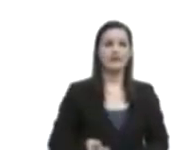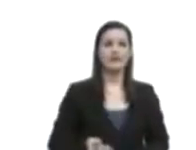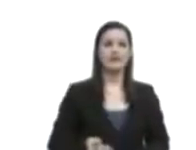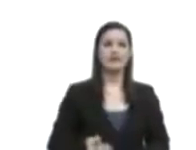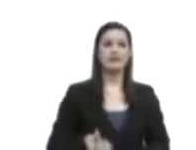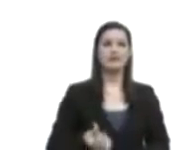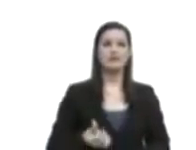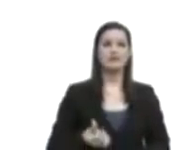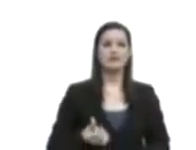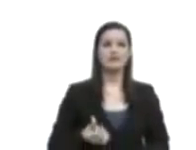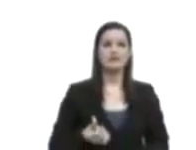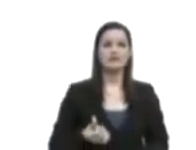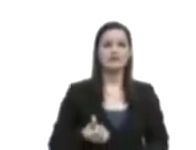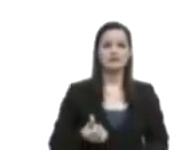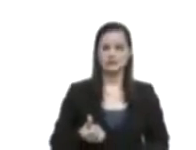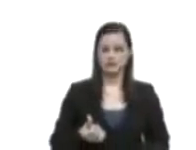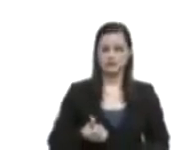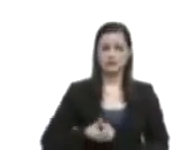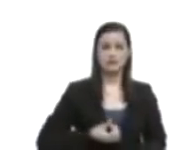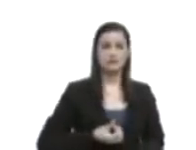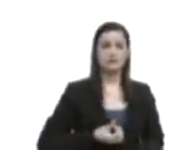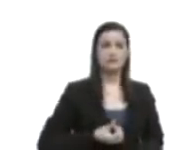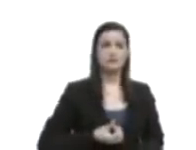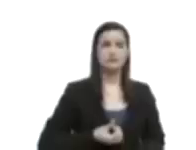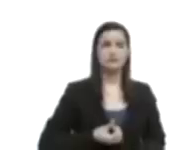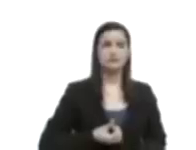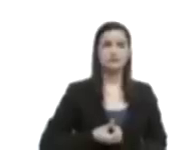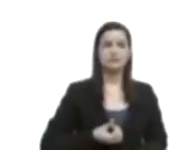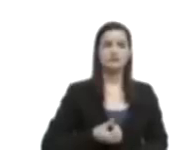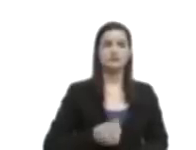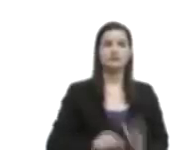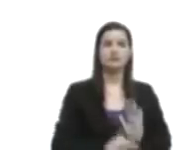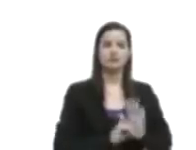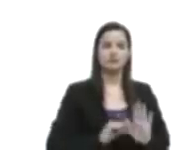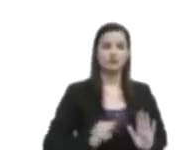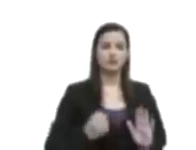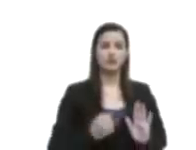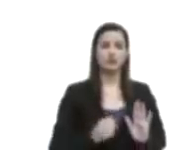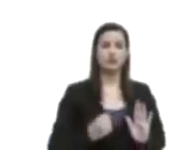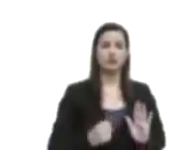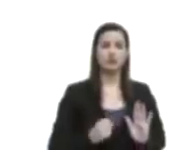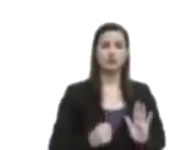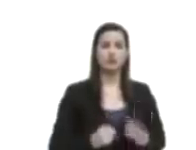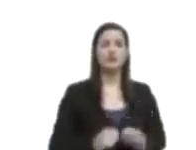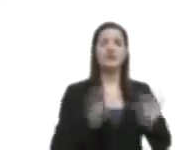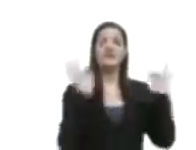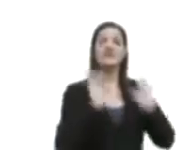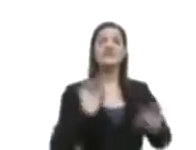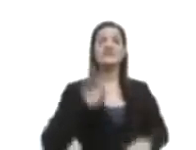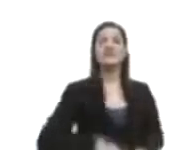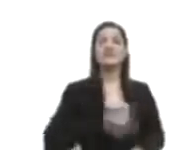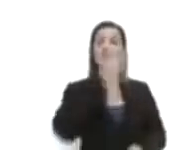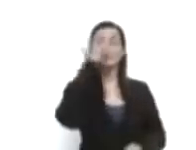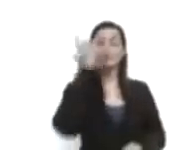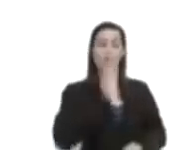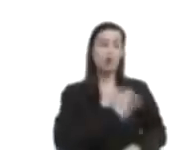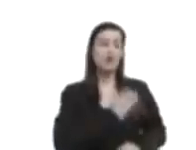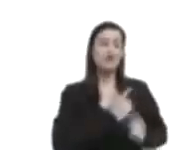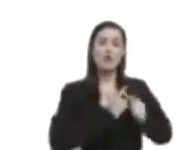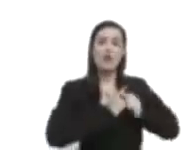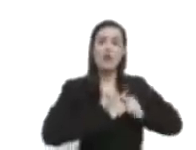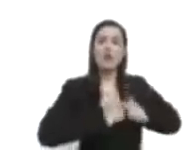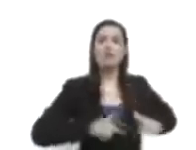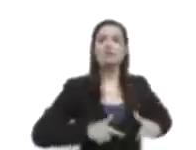sexta bem-aventurança, verso 8, bem-aventurados limpos de coração, porque